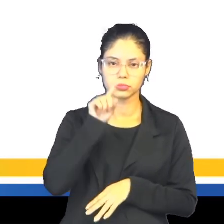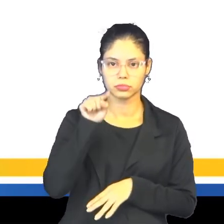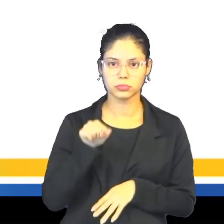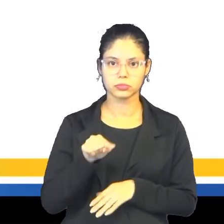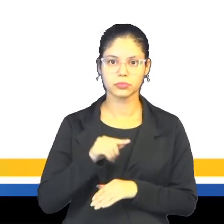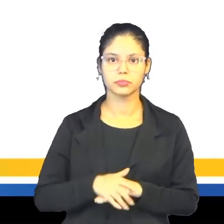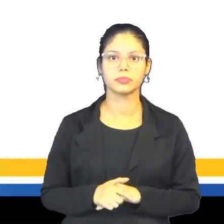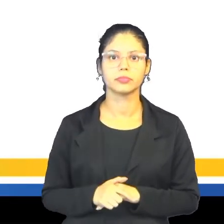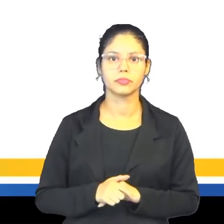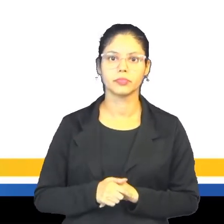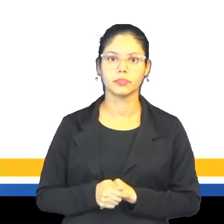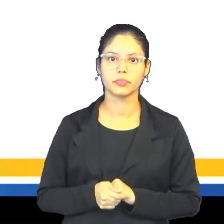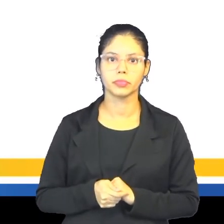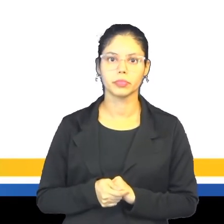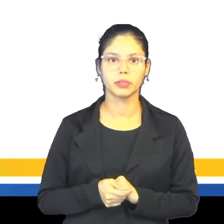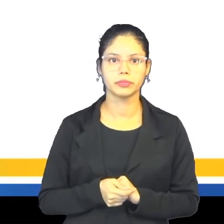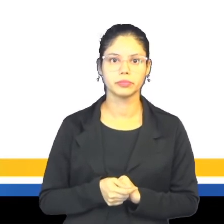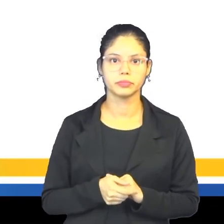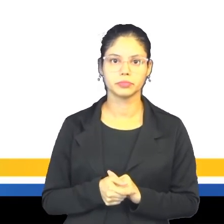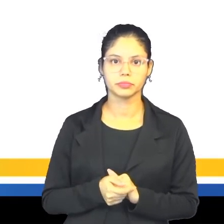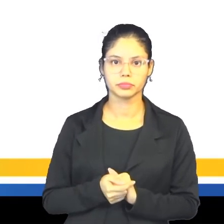interrogativos.